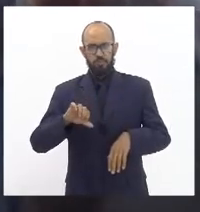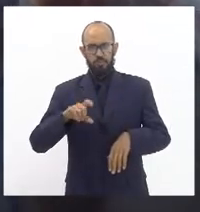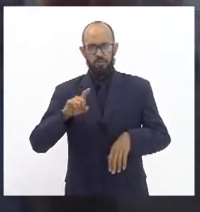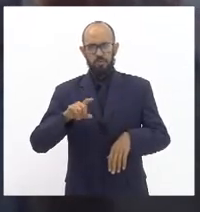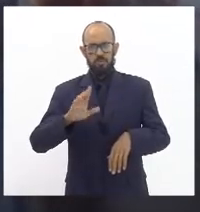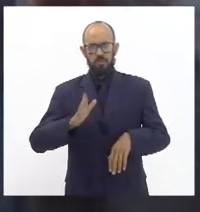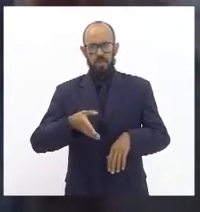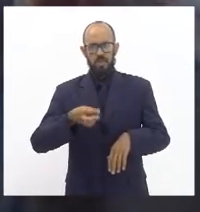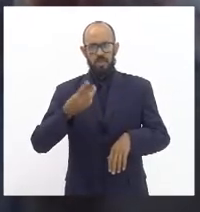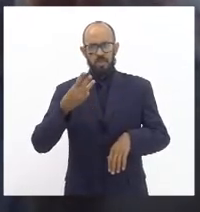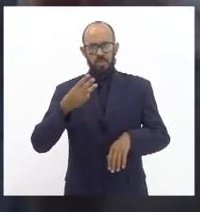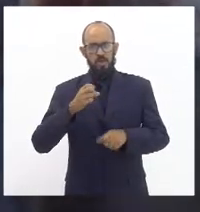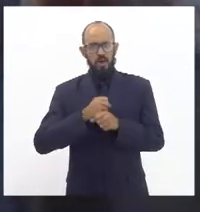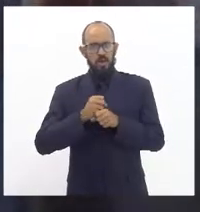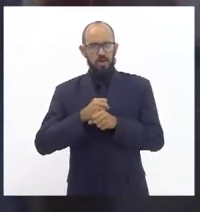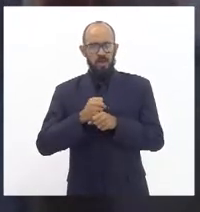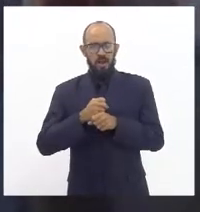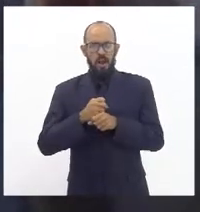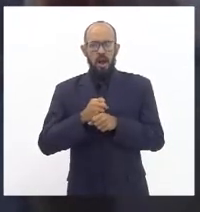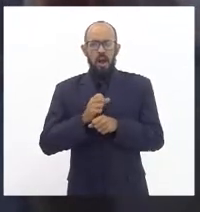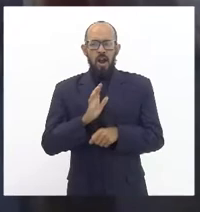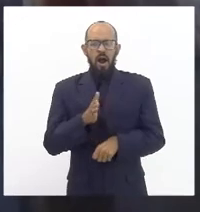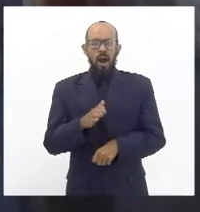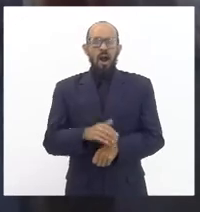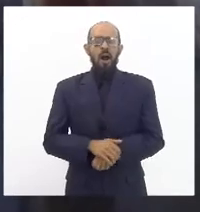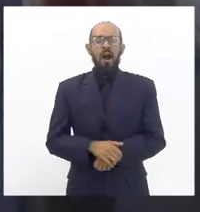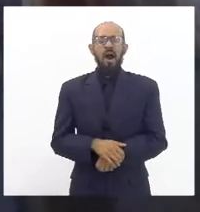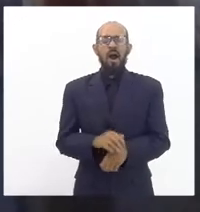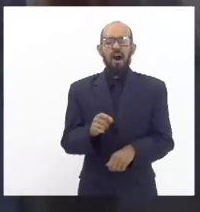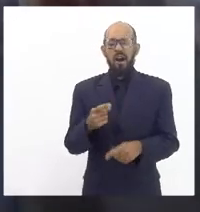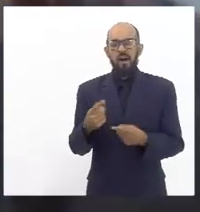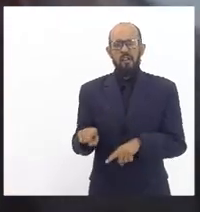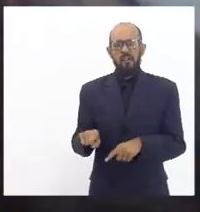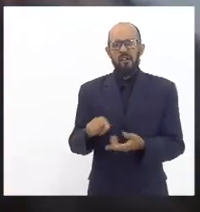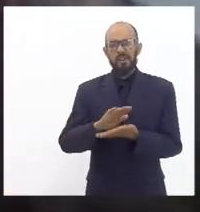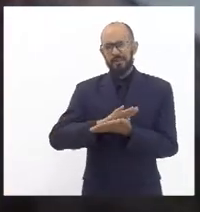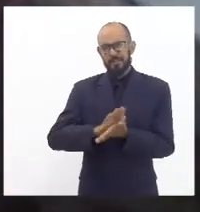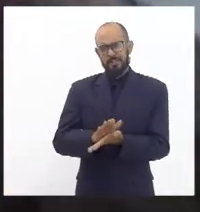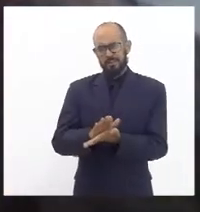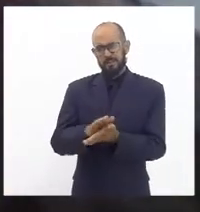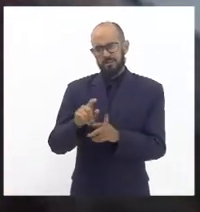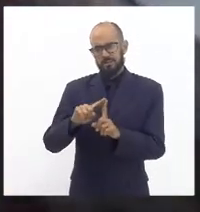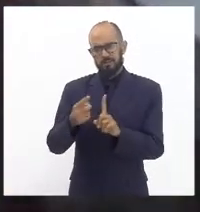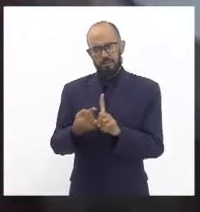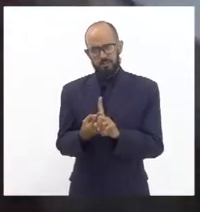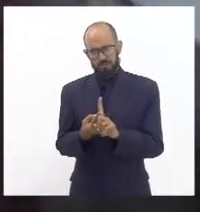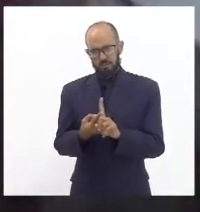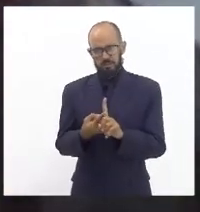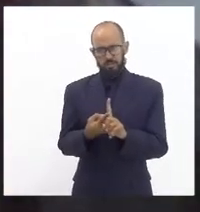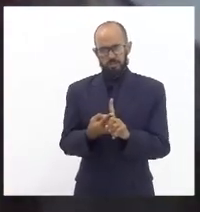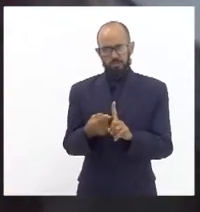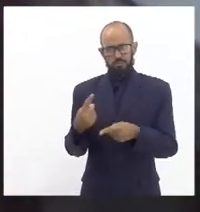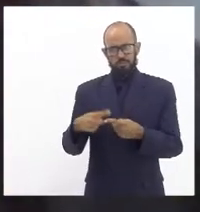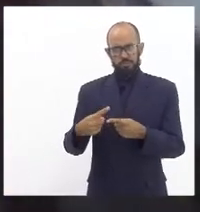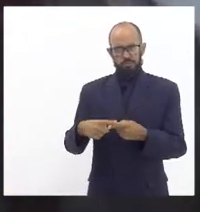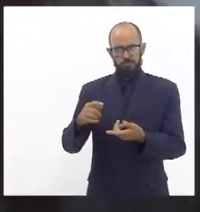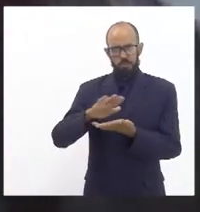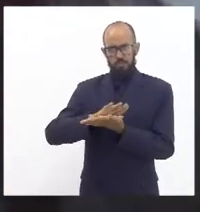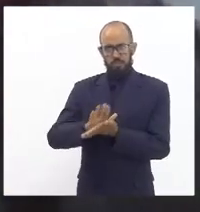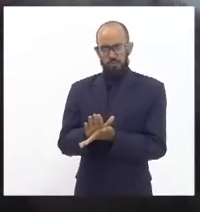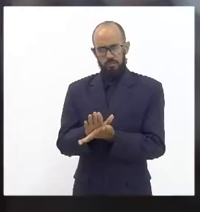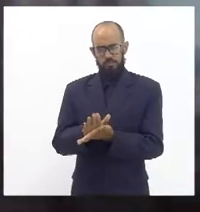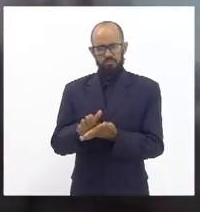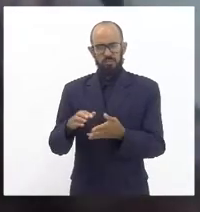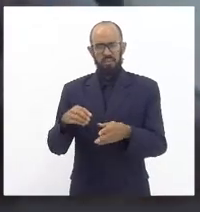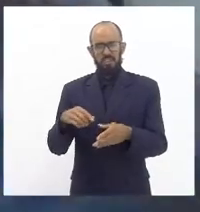3 anos já devemos ter votado é combate ao racismo na gravidez é que o racismo ele tá tão em